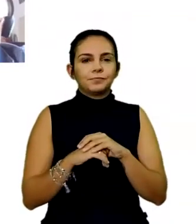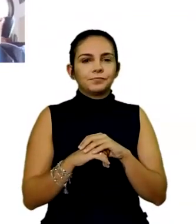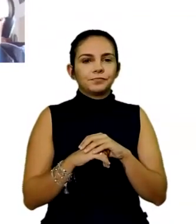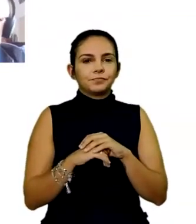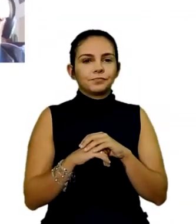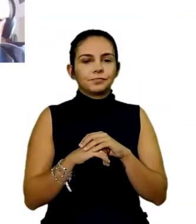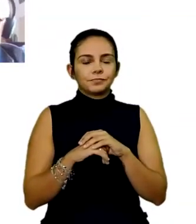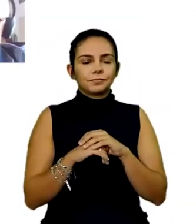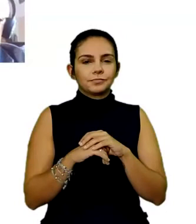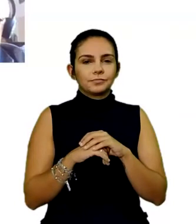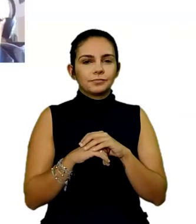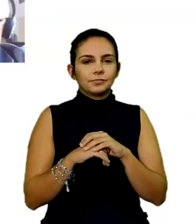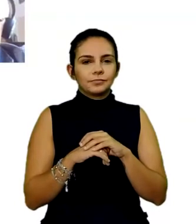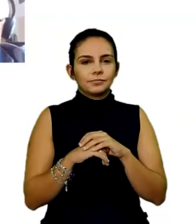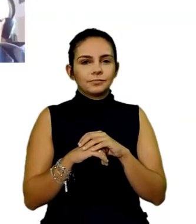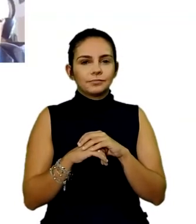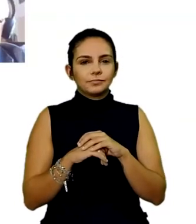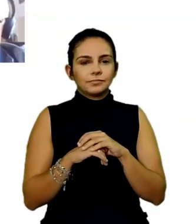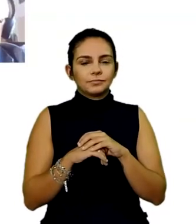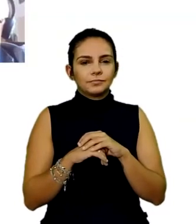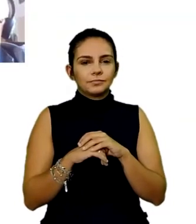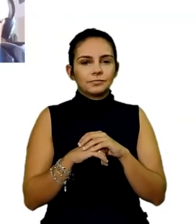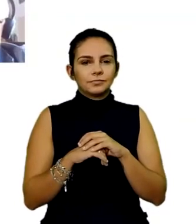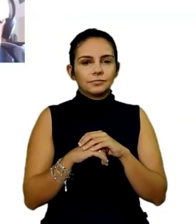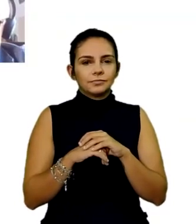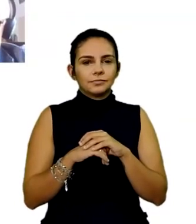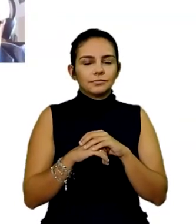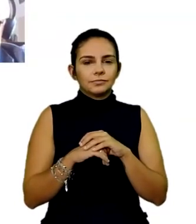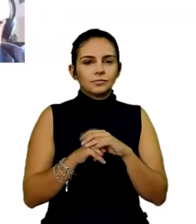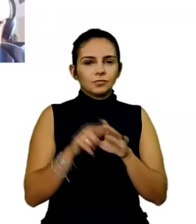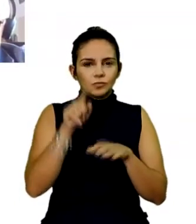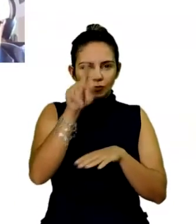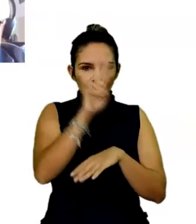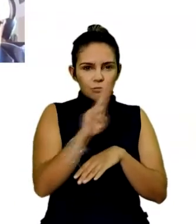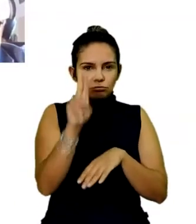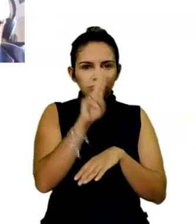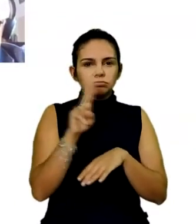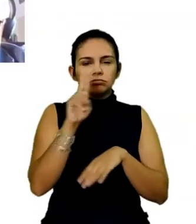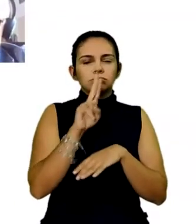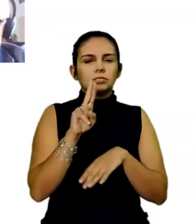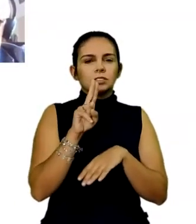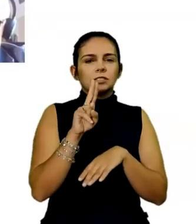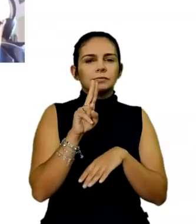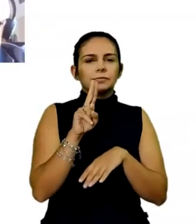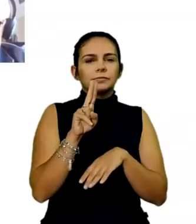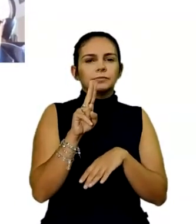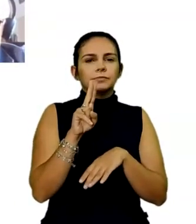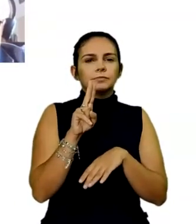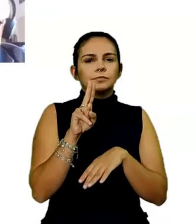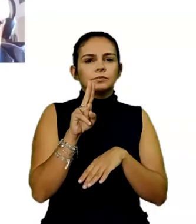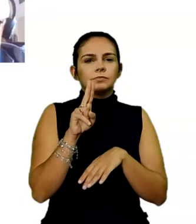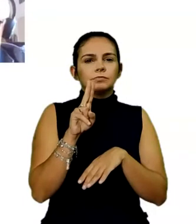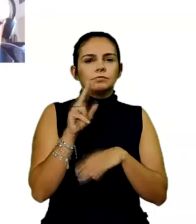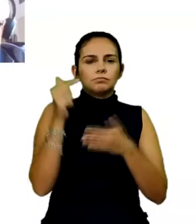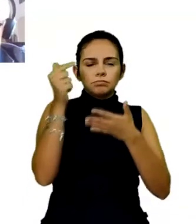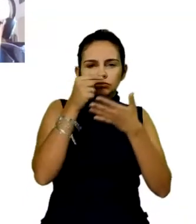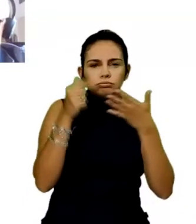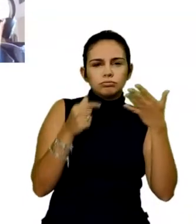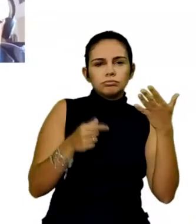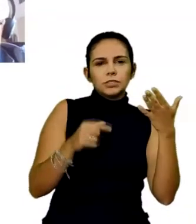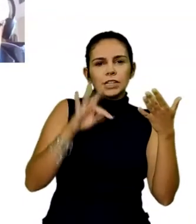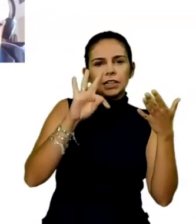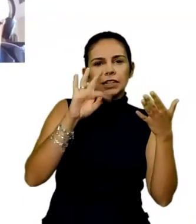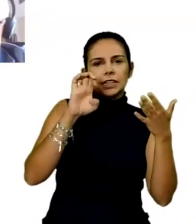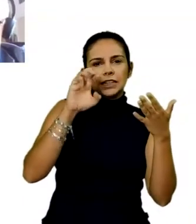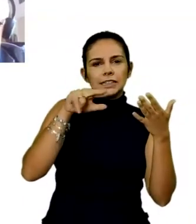Perfeito. Agora, a questão Eliardo, você usa várias técnicas, né? Você usa várias técnicas no